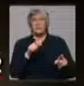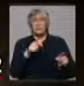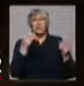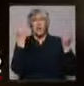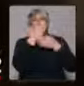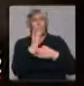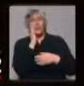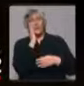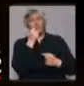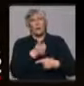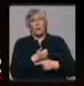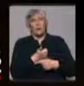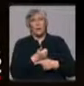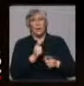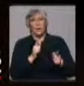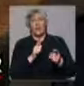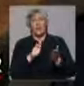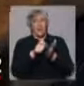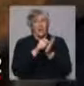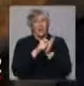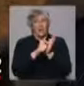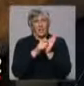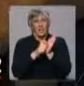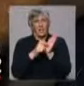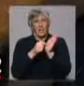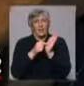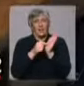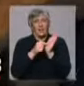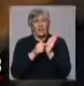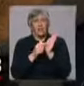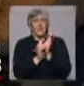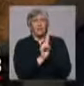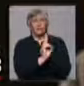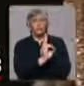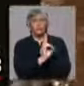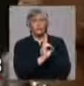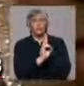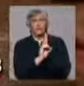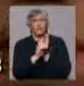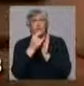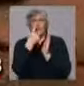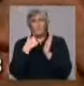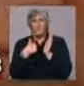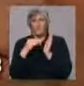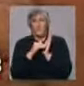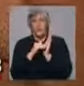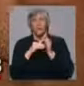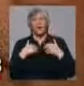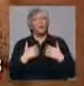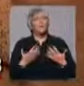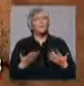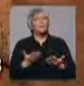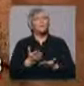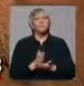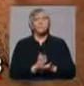se meterem ou escreverem algo que não está correto? A dúvida não o afasta do